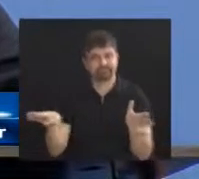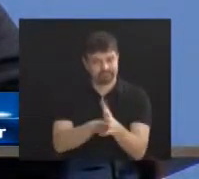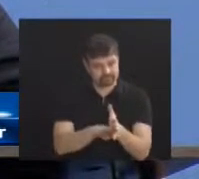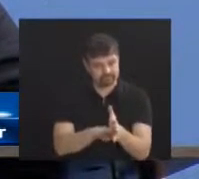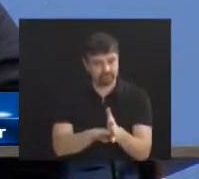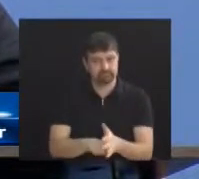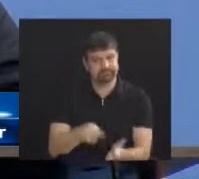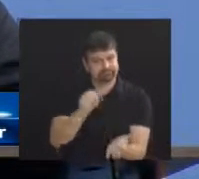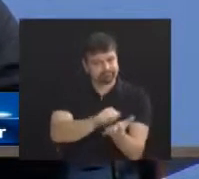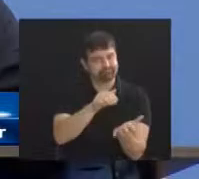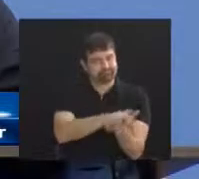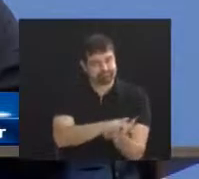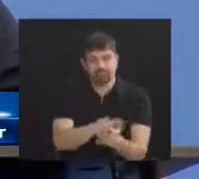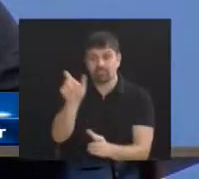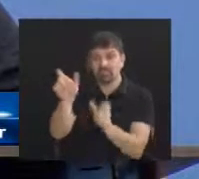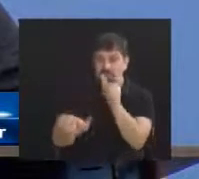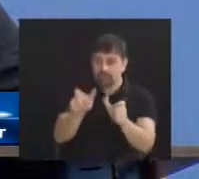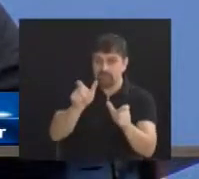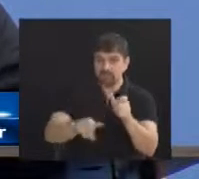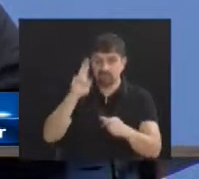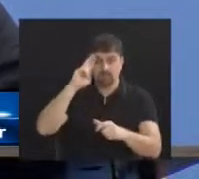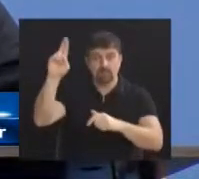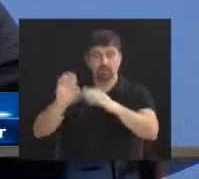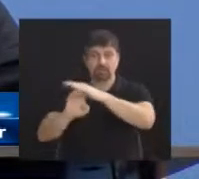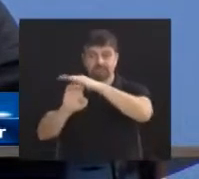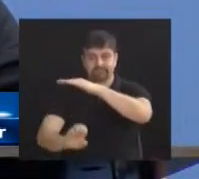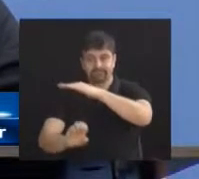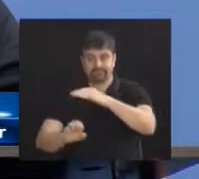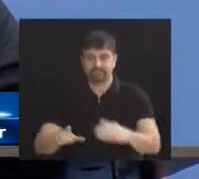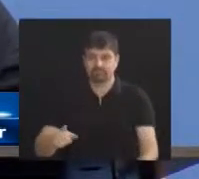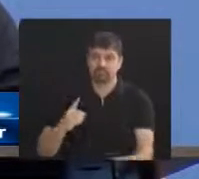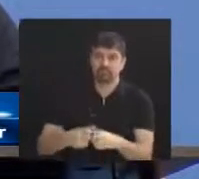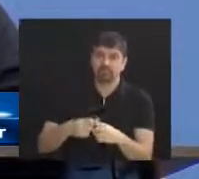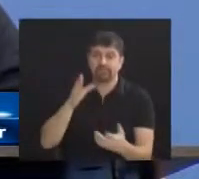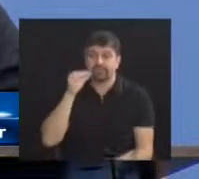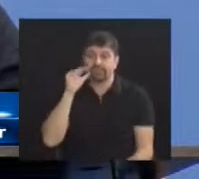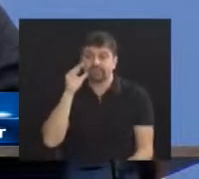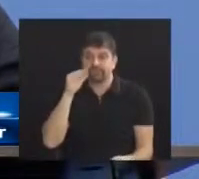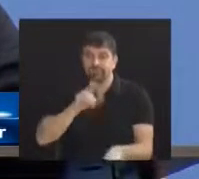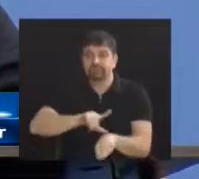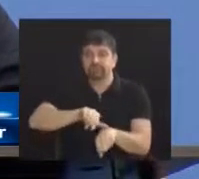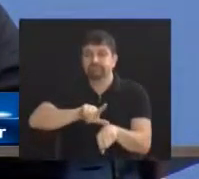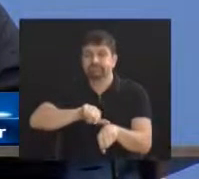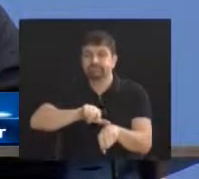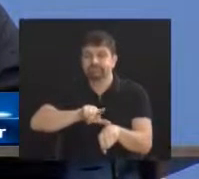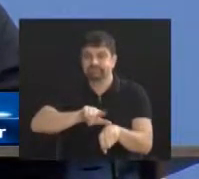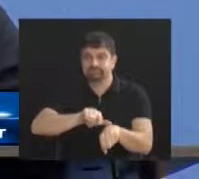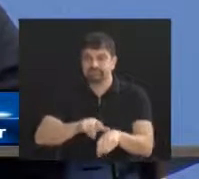trabalho hoje, você que é empresário que perdeu porque seus funcionários chegaram tarde,